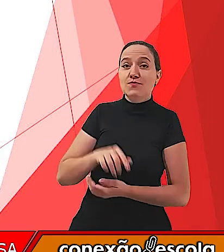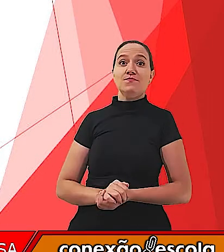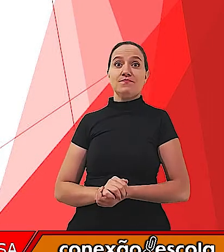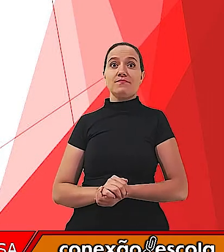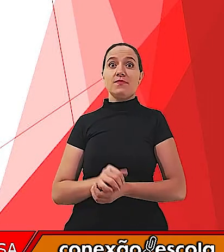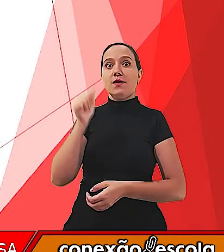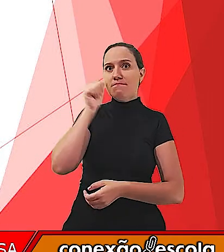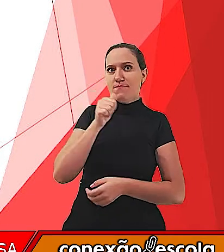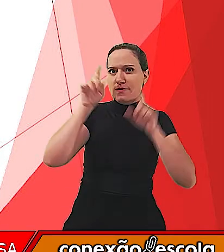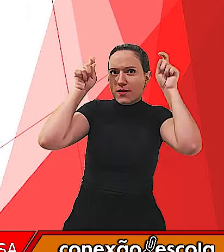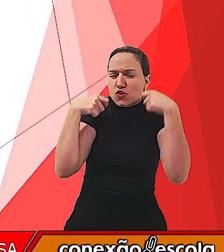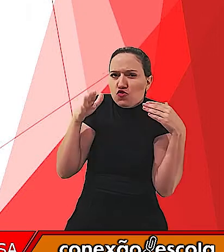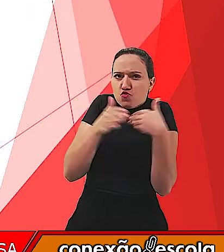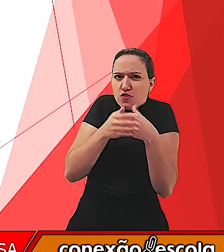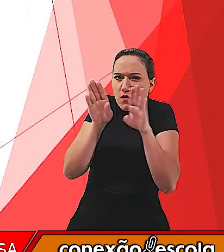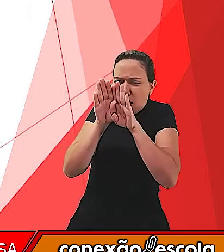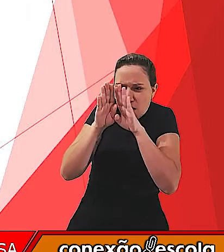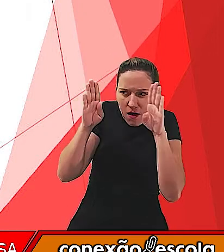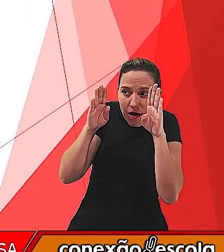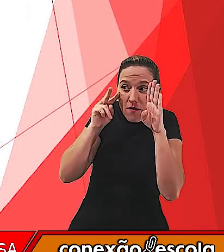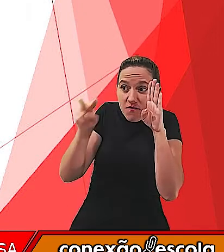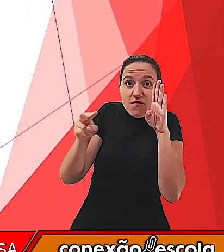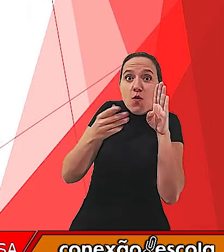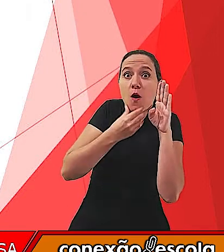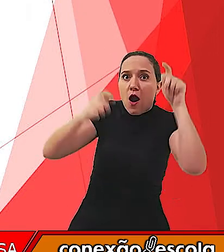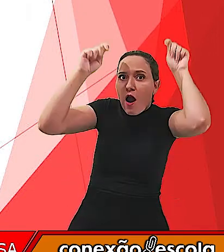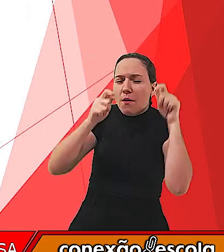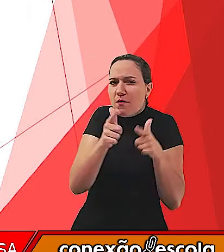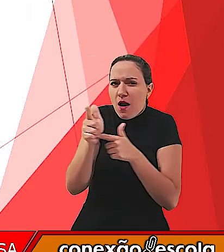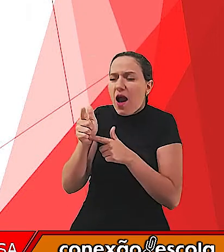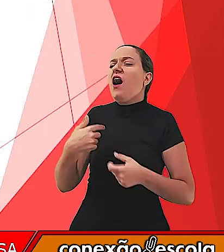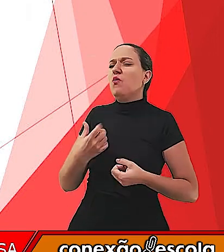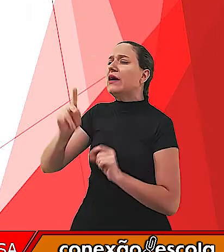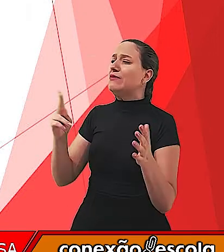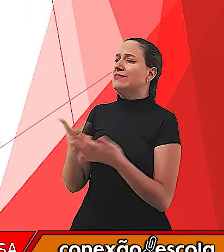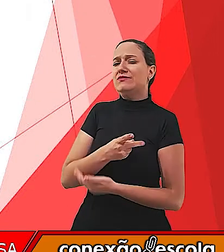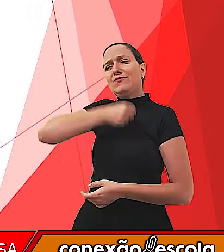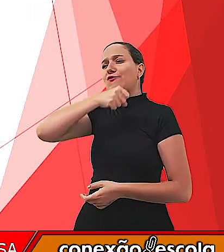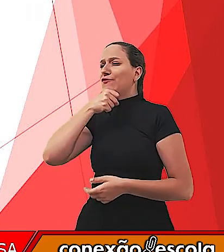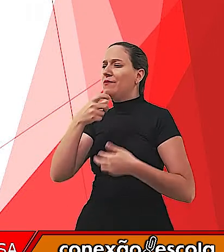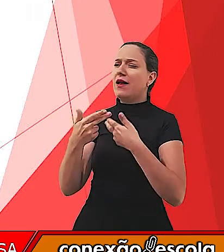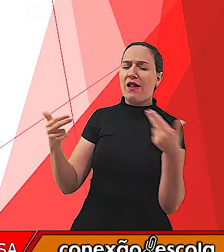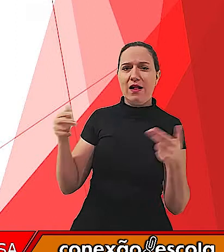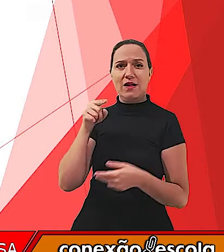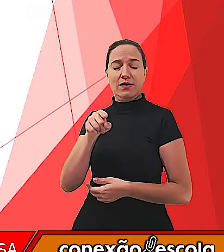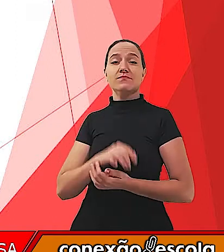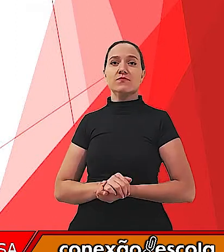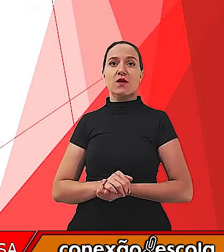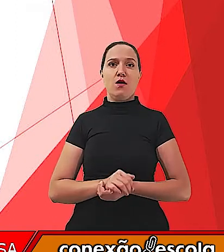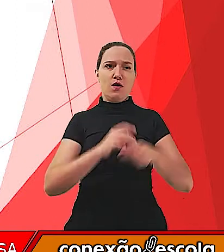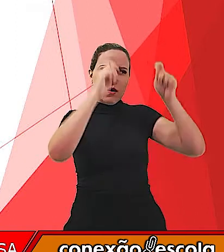Escutando isso, Chapeuzinho apareceu e contou toda a história para o caçador. Aproveitando que o lobo